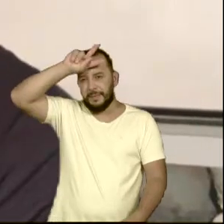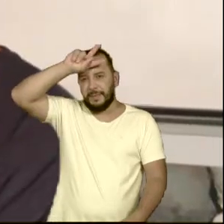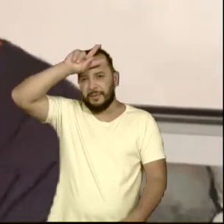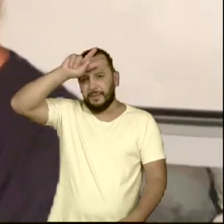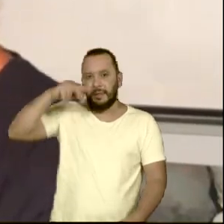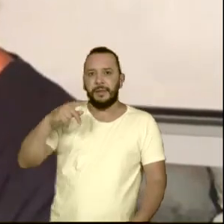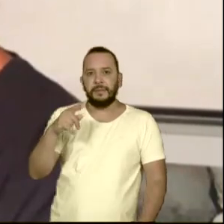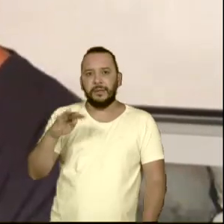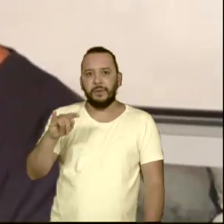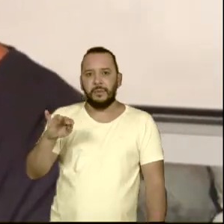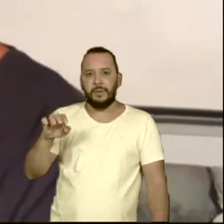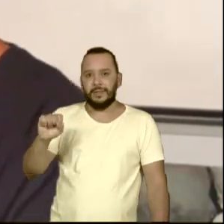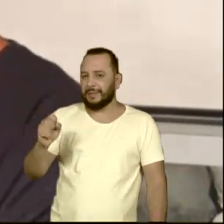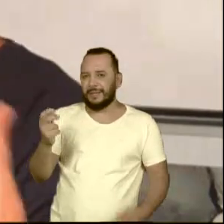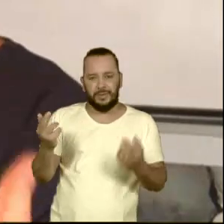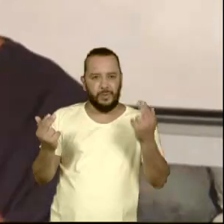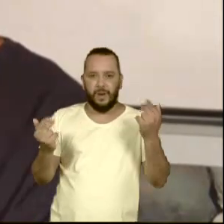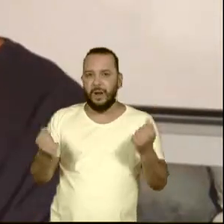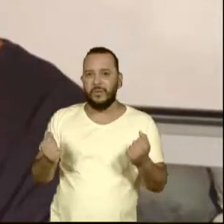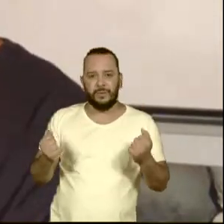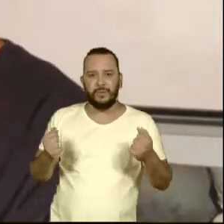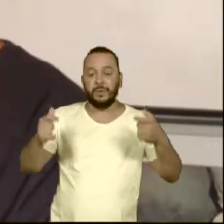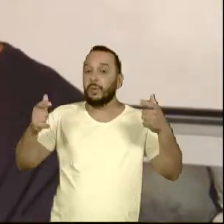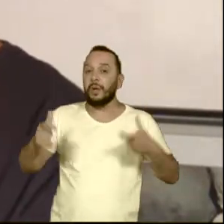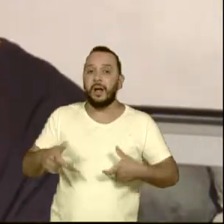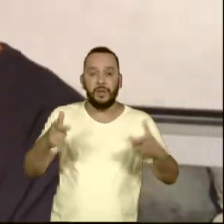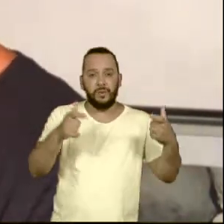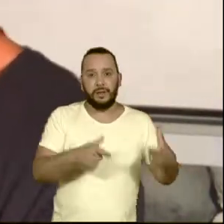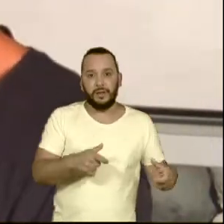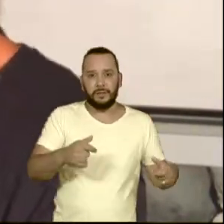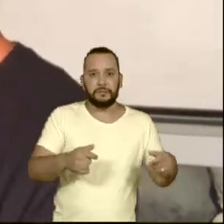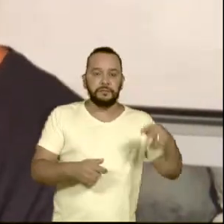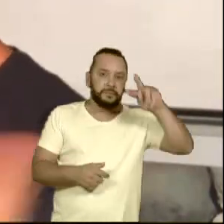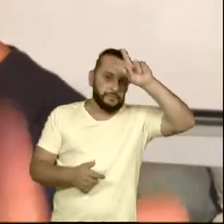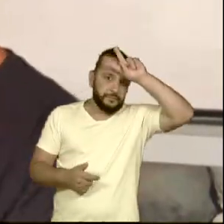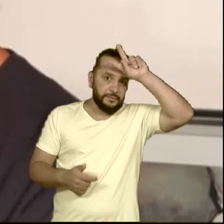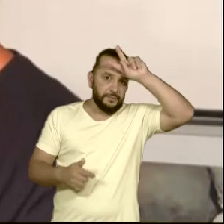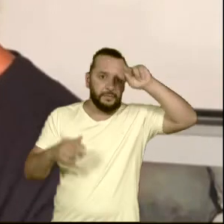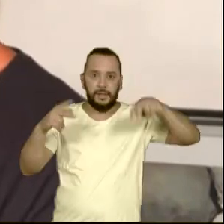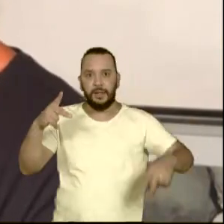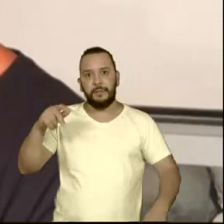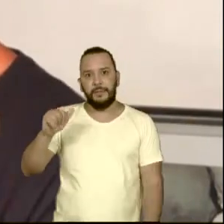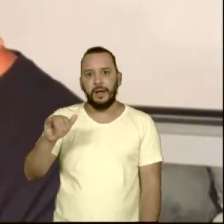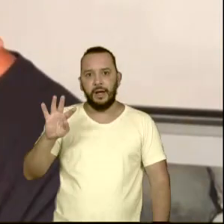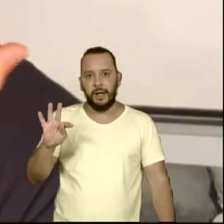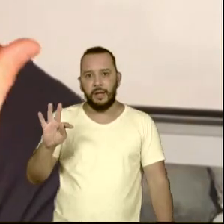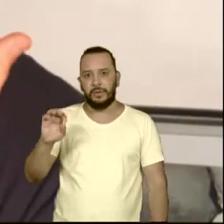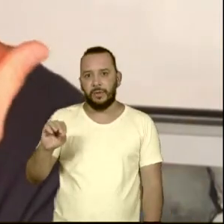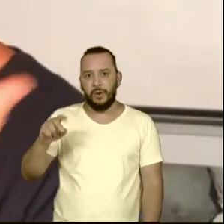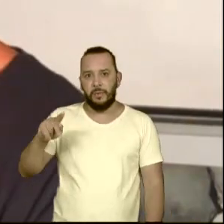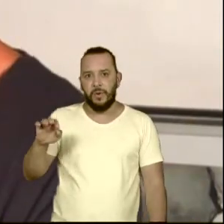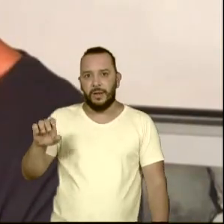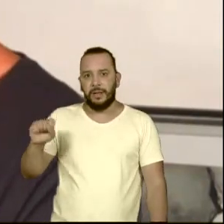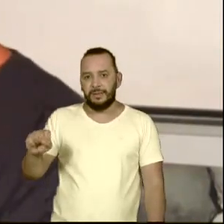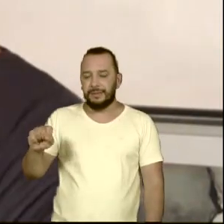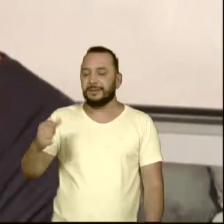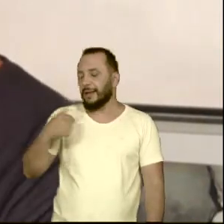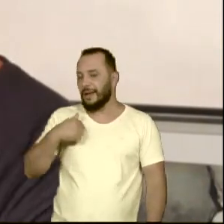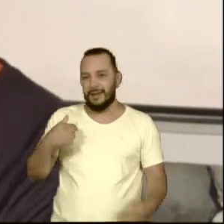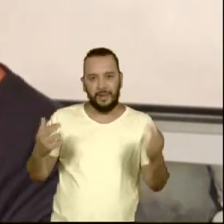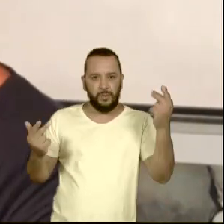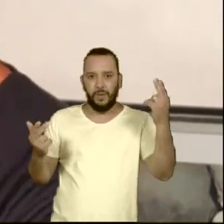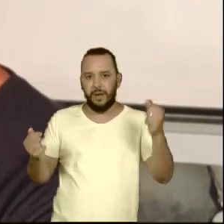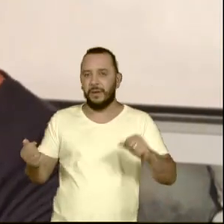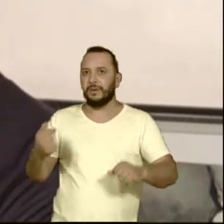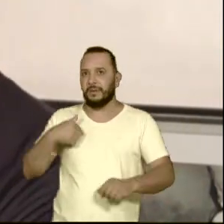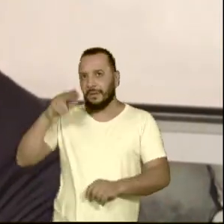era a mesma coisa. inventaram um lugar que se chama Peru, o outro se chama Patópolis e assim por diante. Para mim, é inesquecível o dia que eu